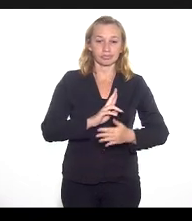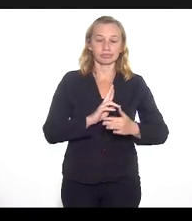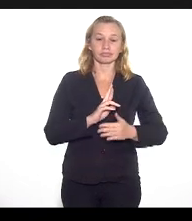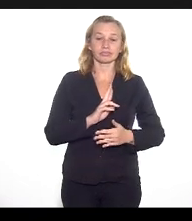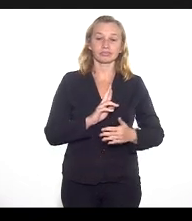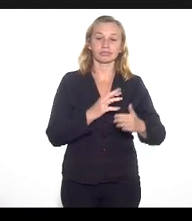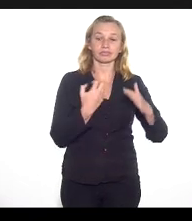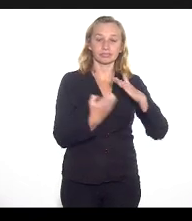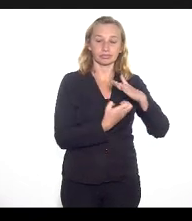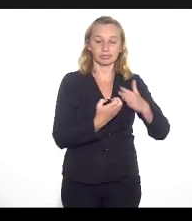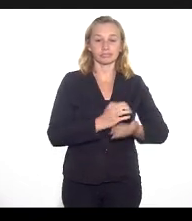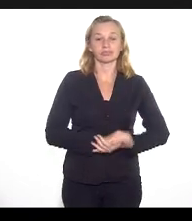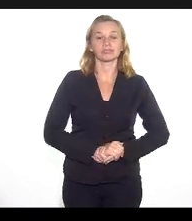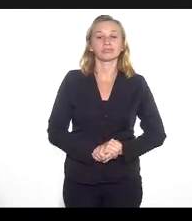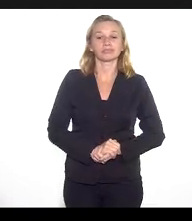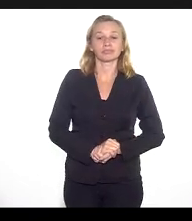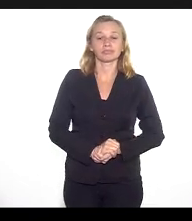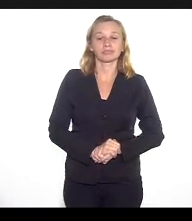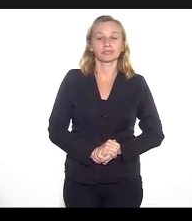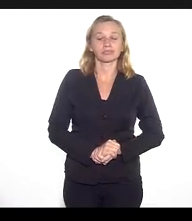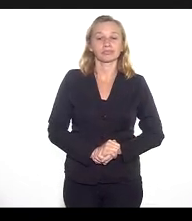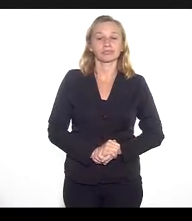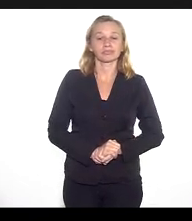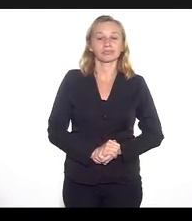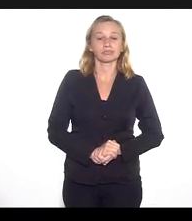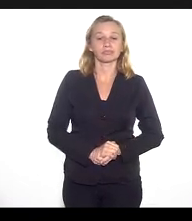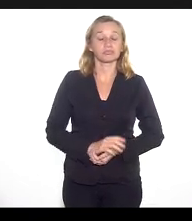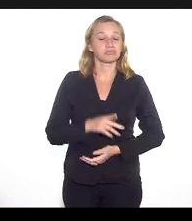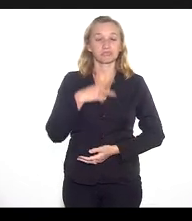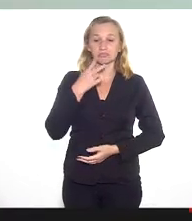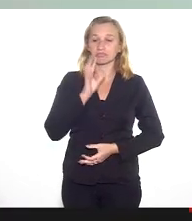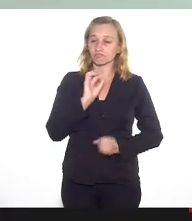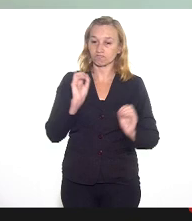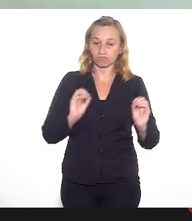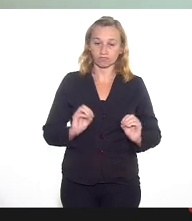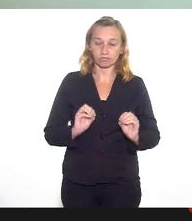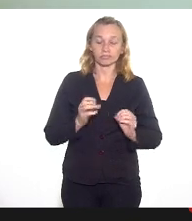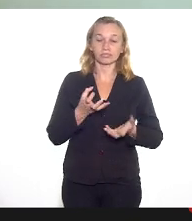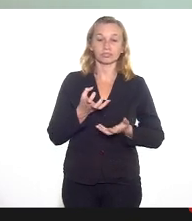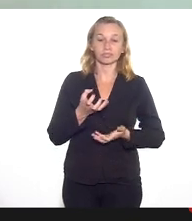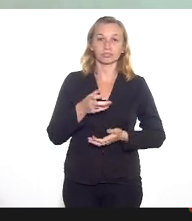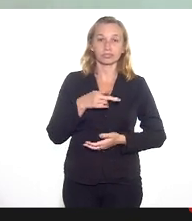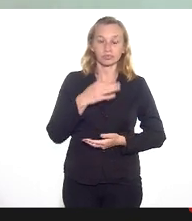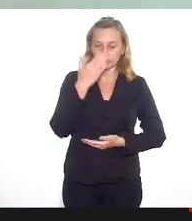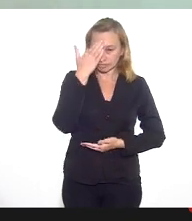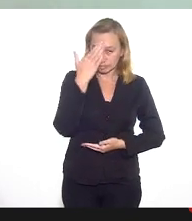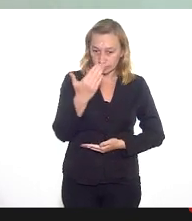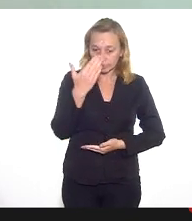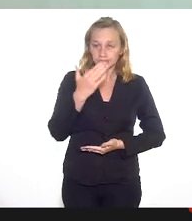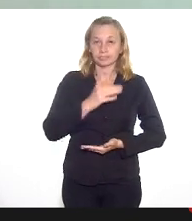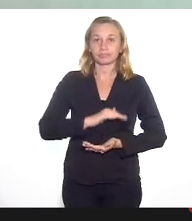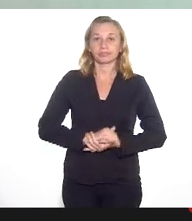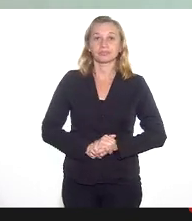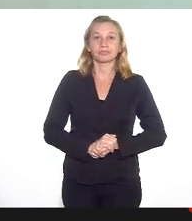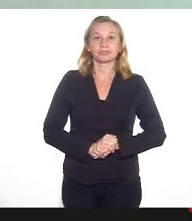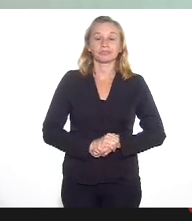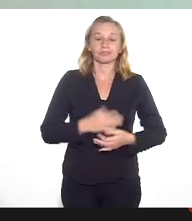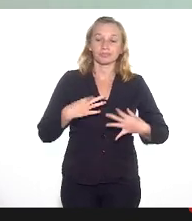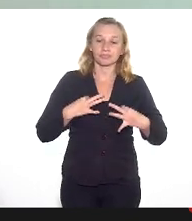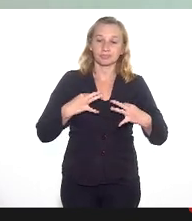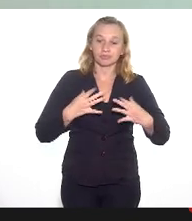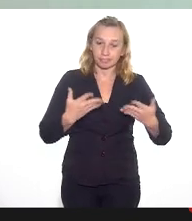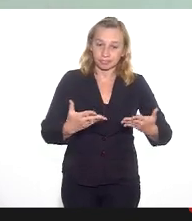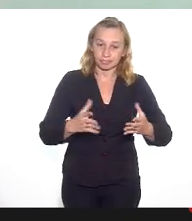concessionárias. Por favor, doutor Flávio. Presidente Luiz Paulo, não tenho nenhum comentário adicional, só queria reforçar o agradecimento e a disponibilidade